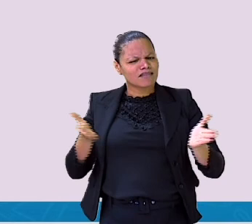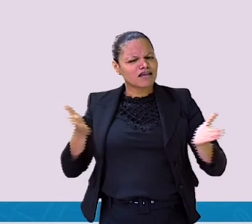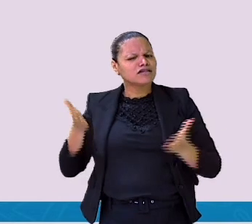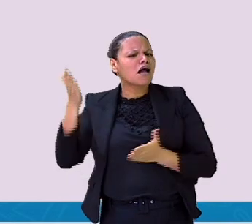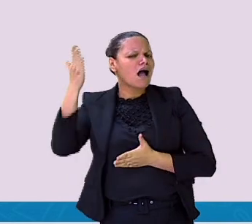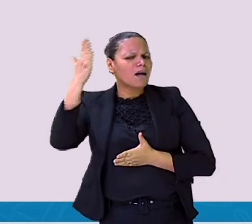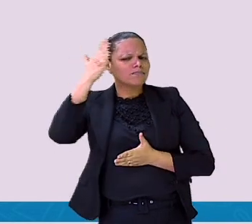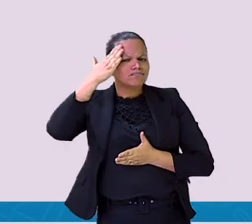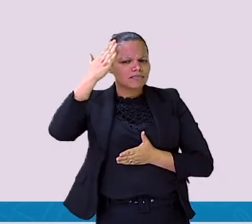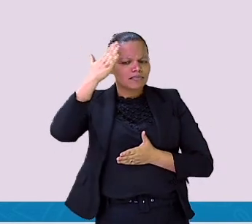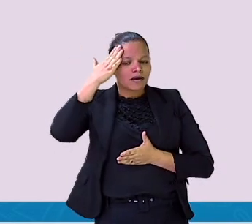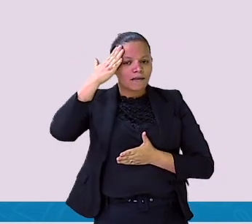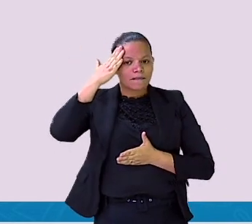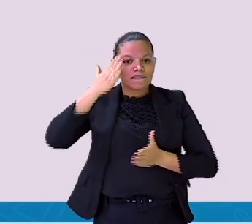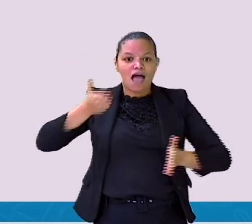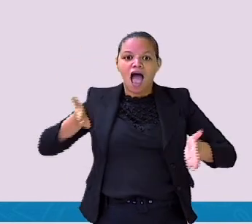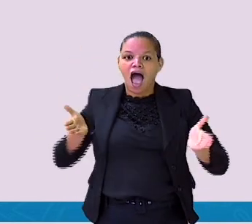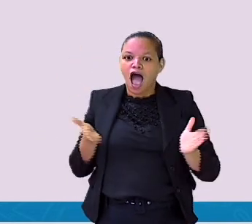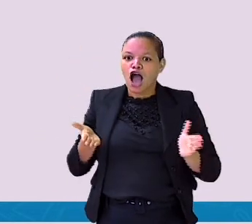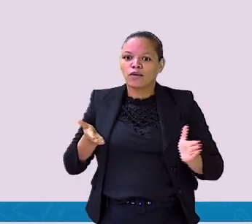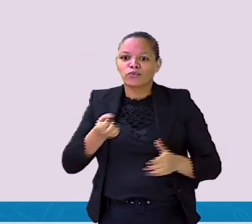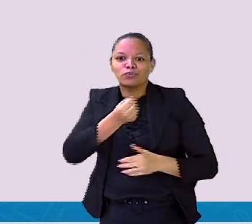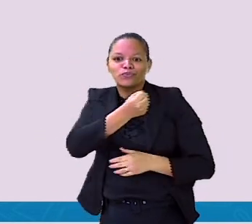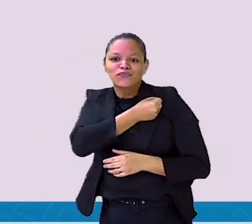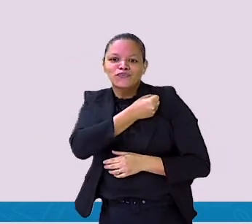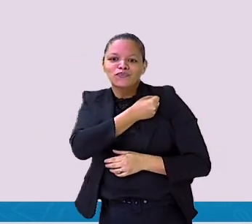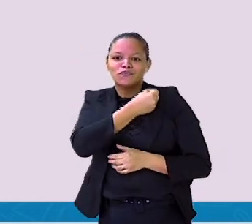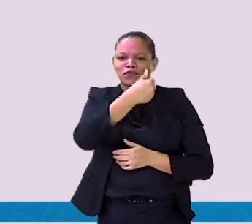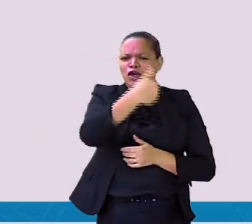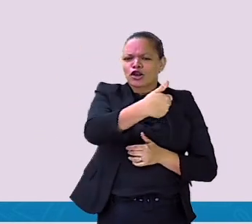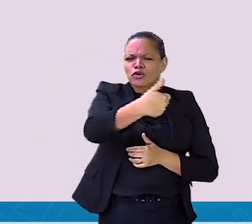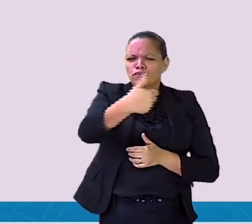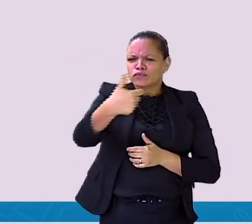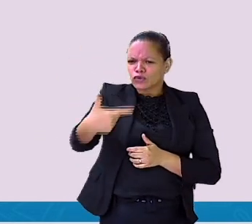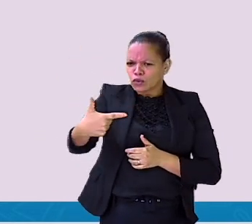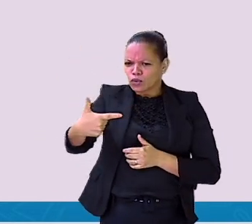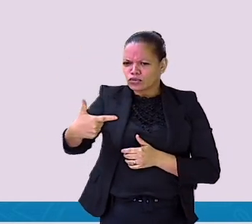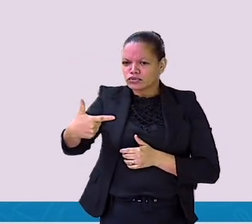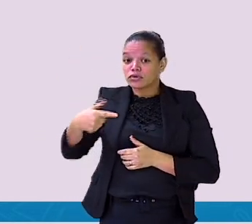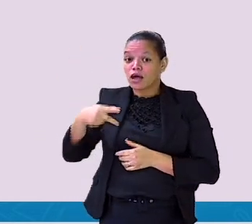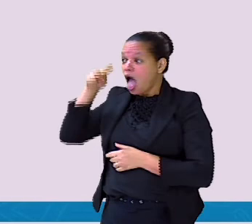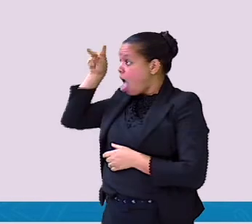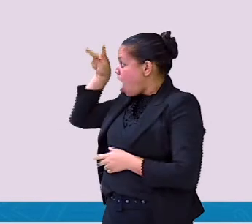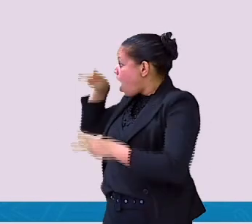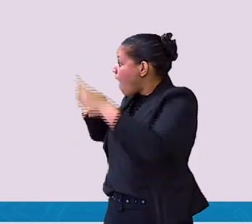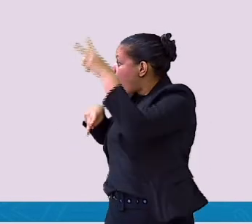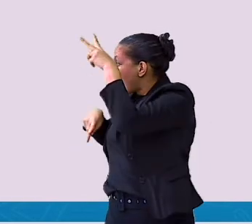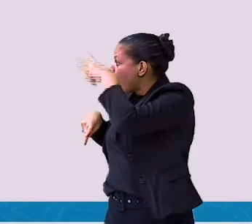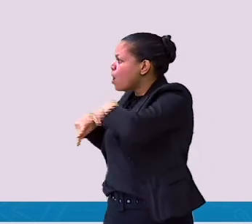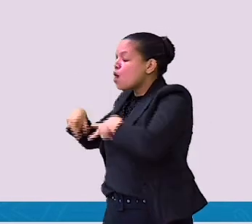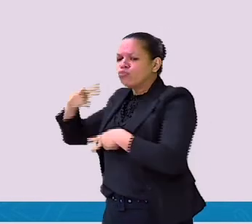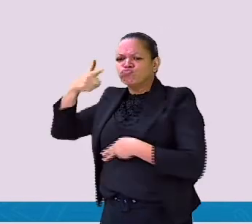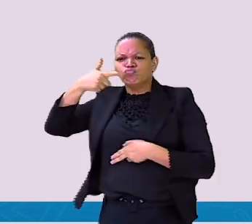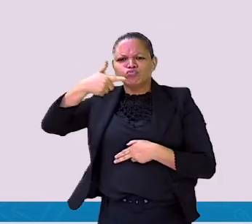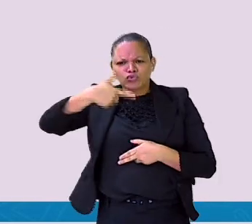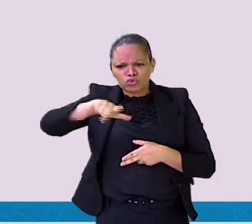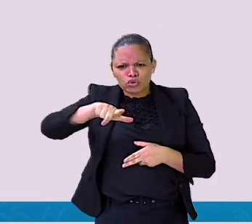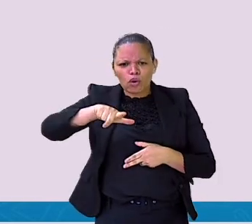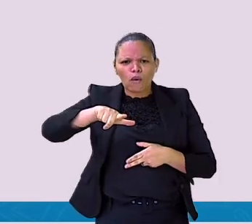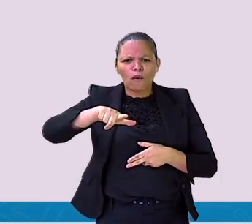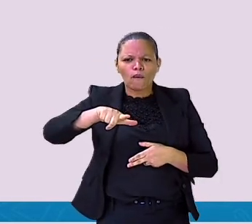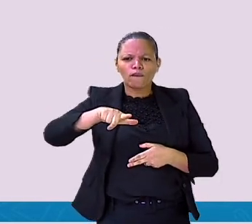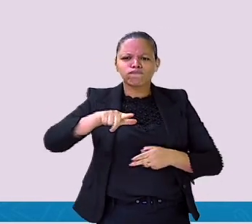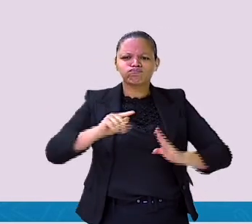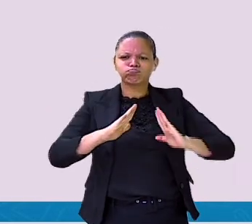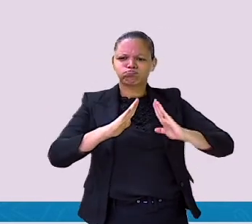2 pontos, vamos lá na questão 12, ó. Releia o trecho do texto A Escola da Bicharada. Qual trecho? Esse aqui,